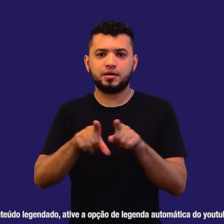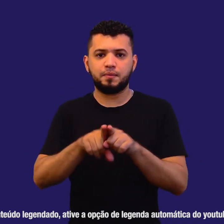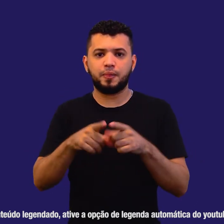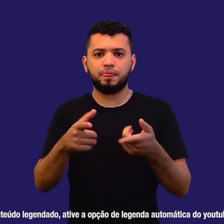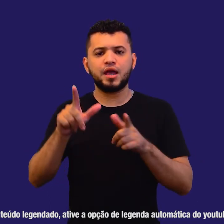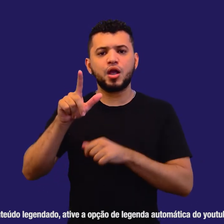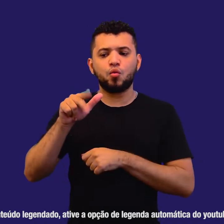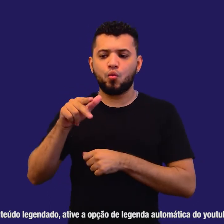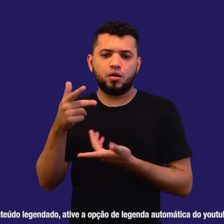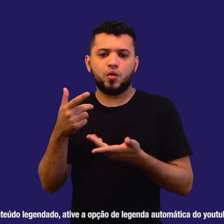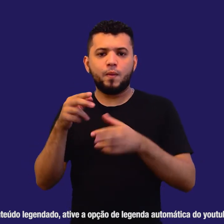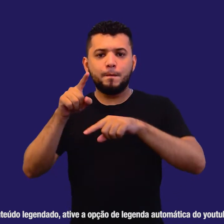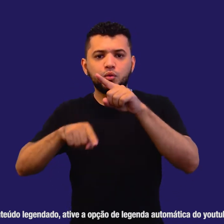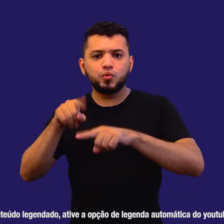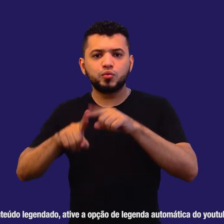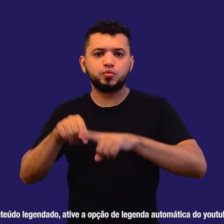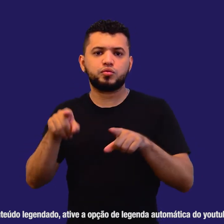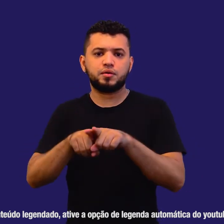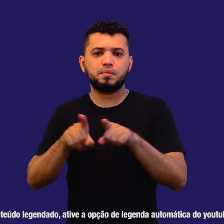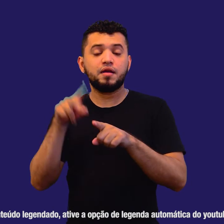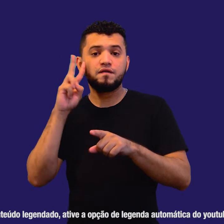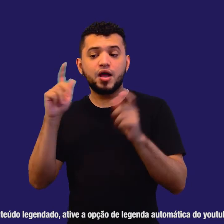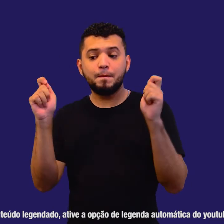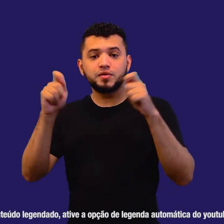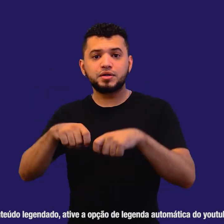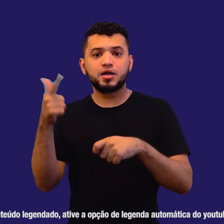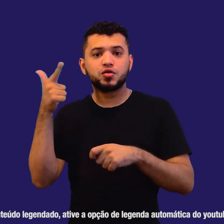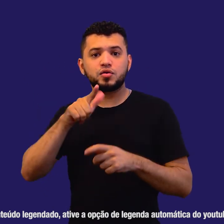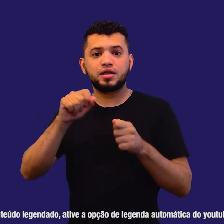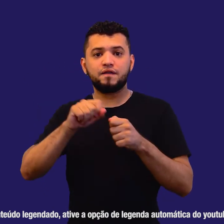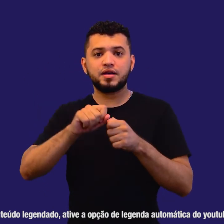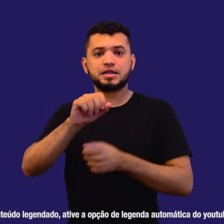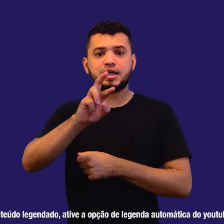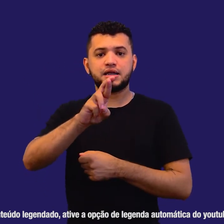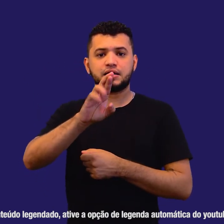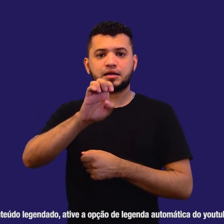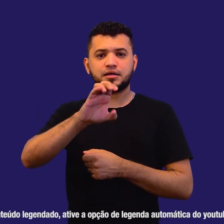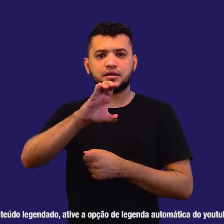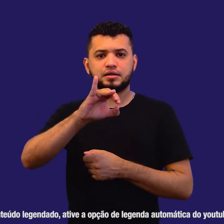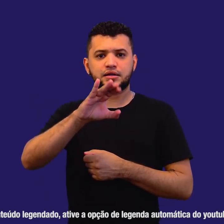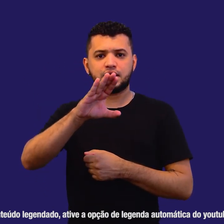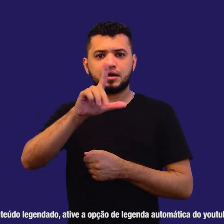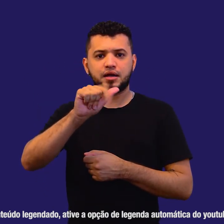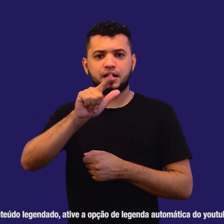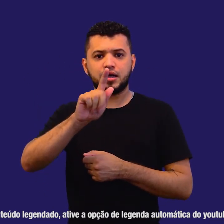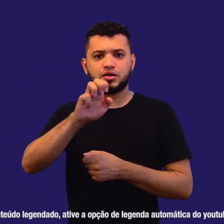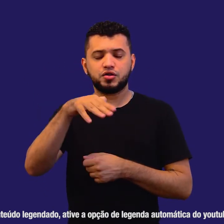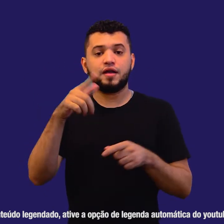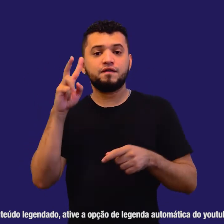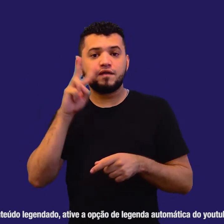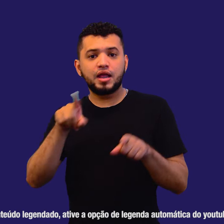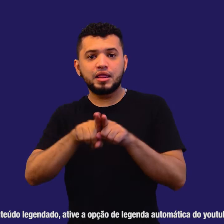dos produtos, prevendo possibilidades de reciclagem nessa cadeia, né? Pensar também em parceiros